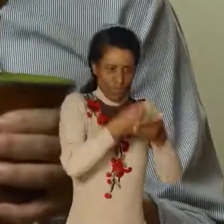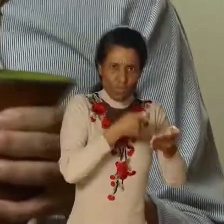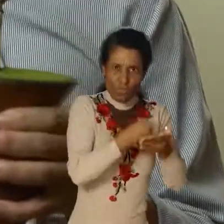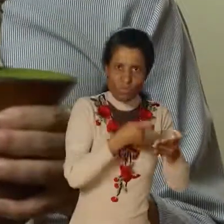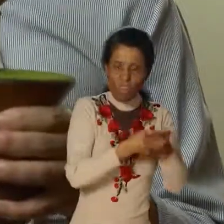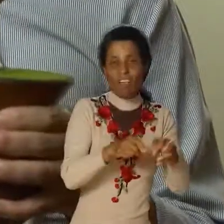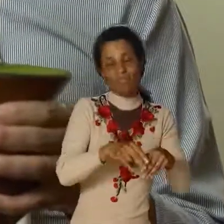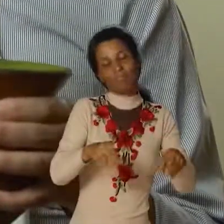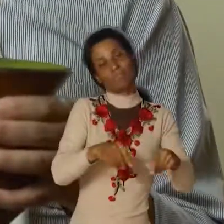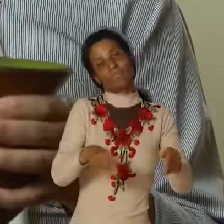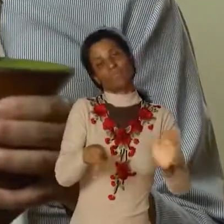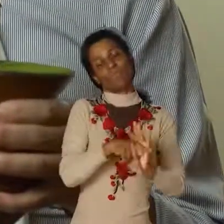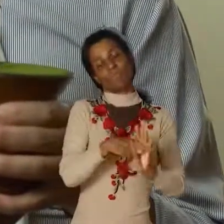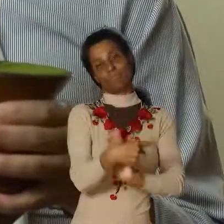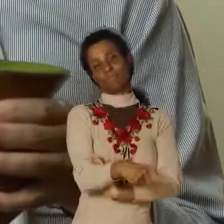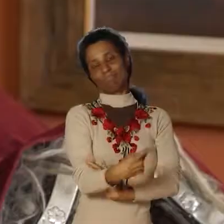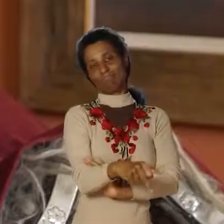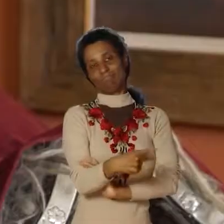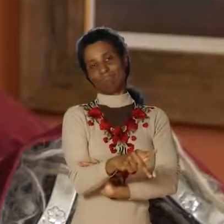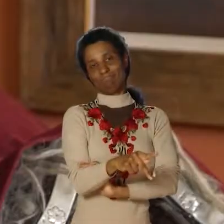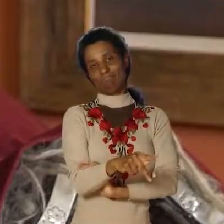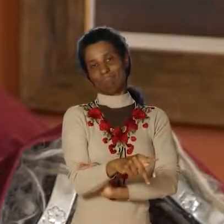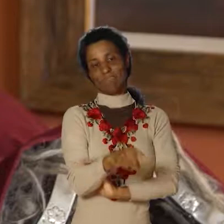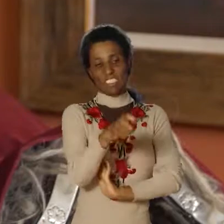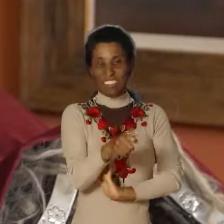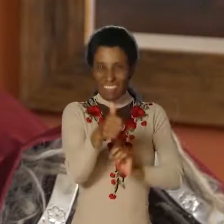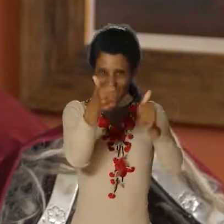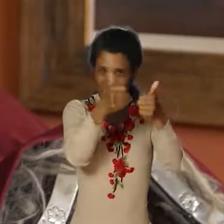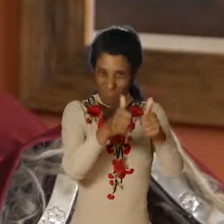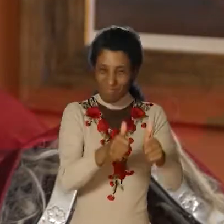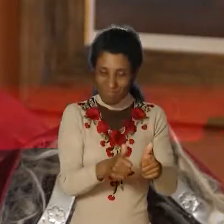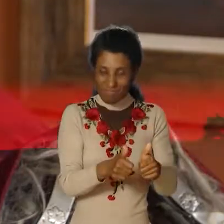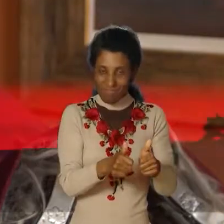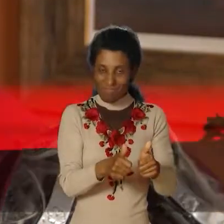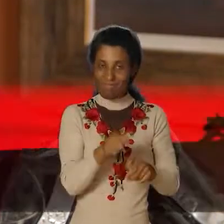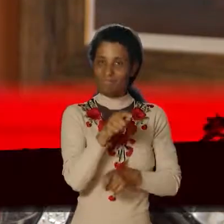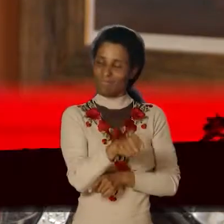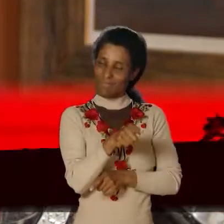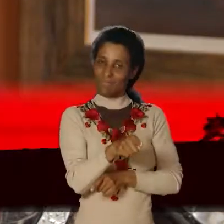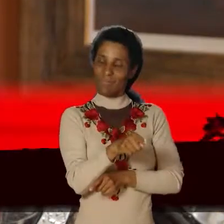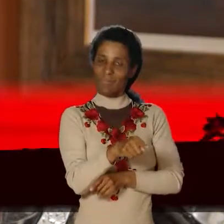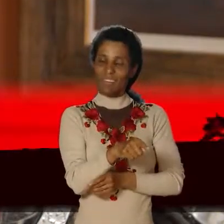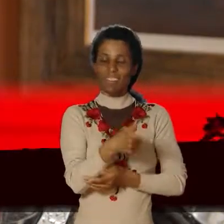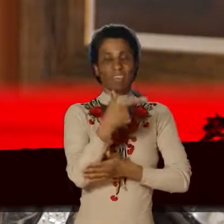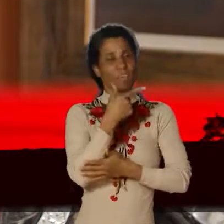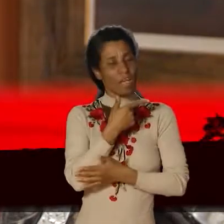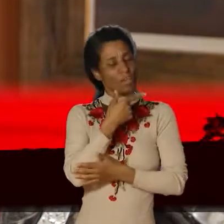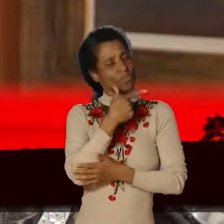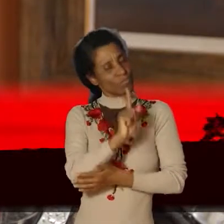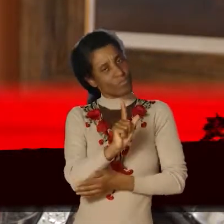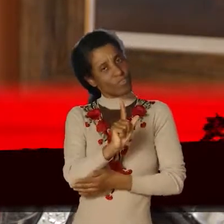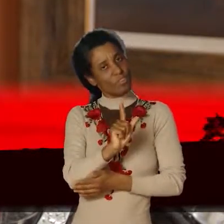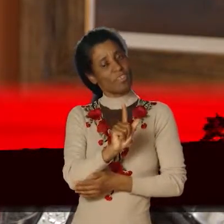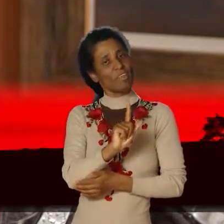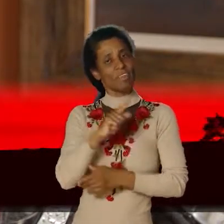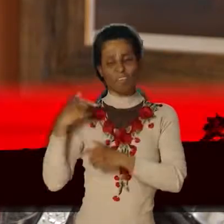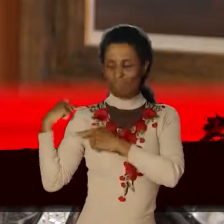que lutar pelo chão que era dele. Através desse personagem, ou com esse personagem, a gente vai